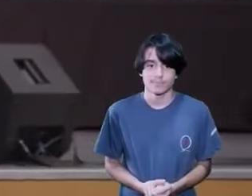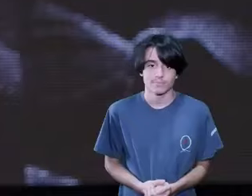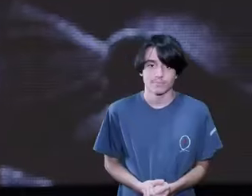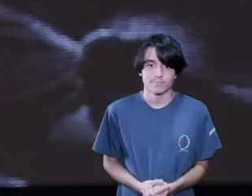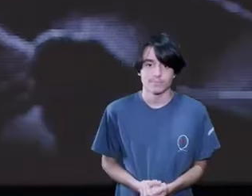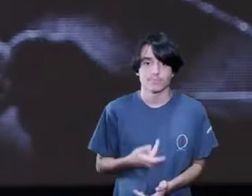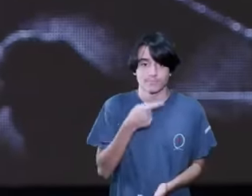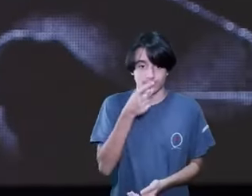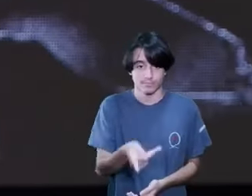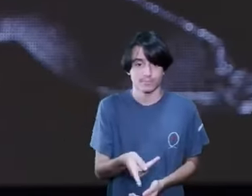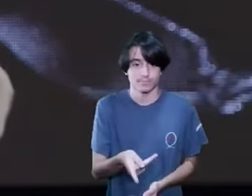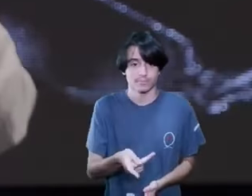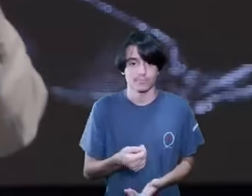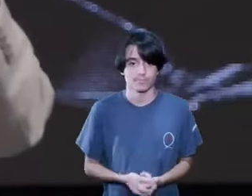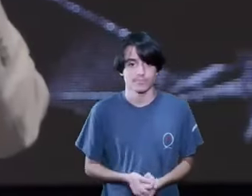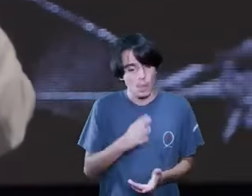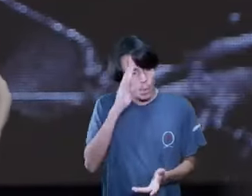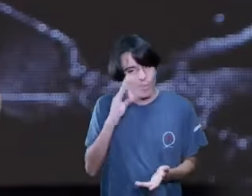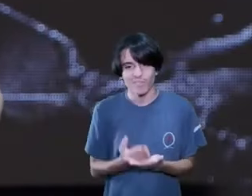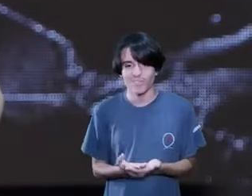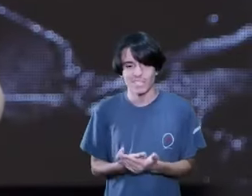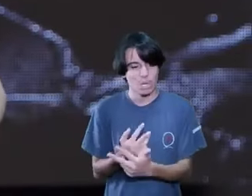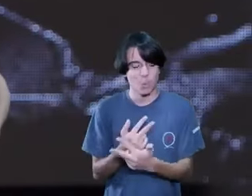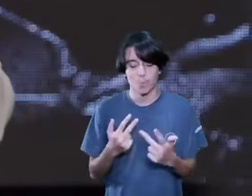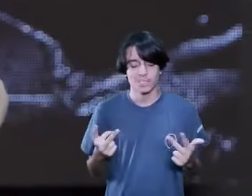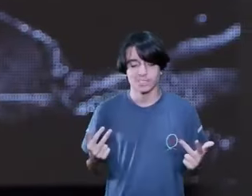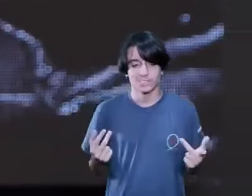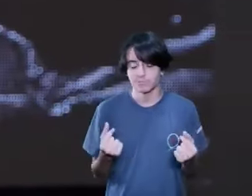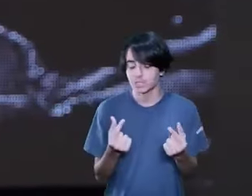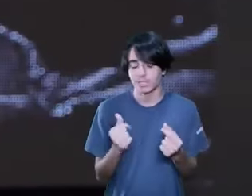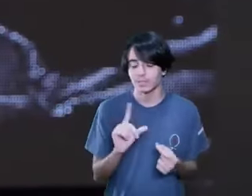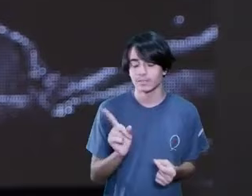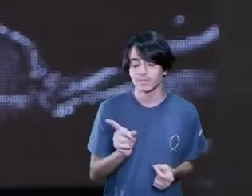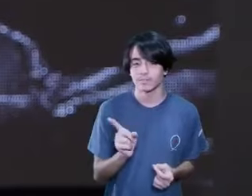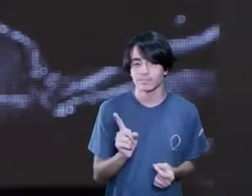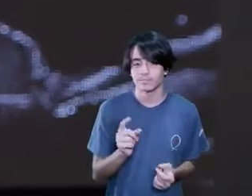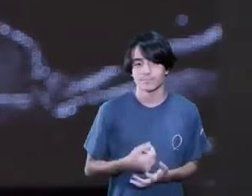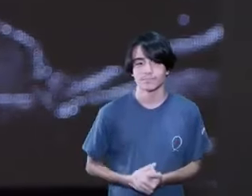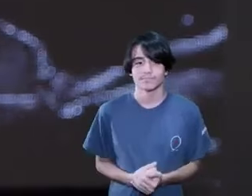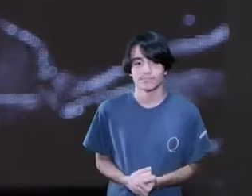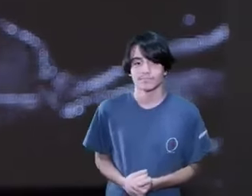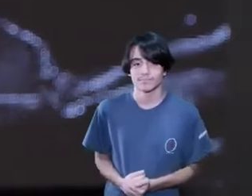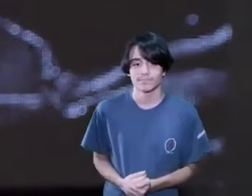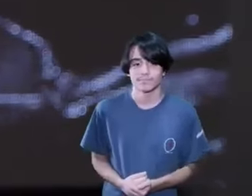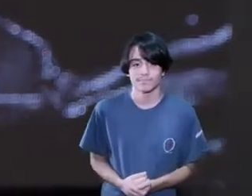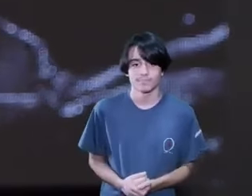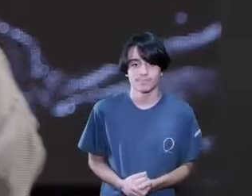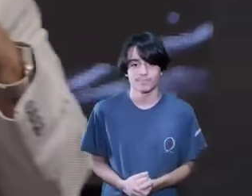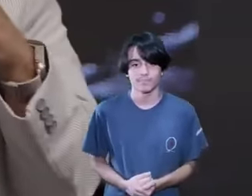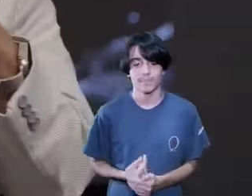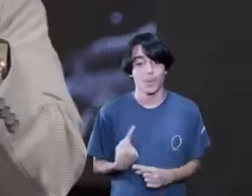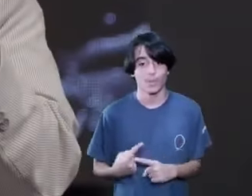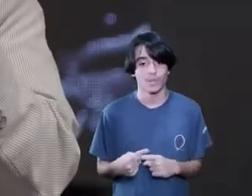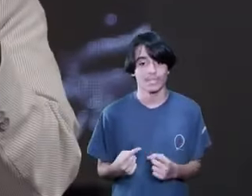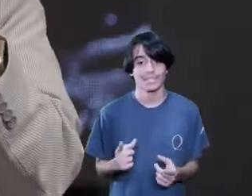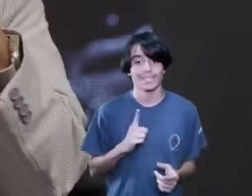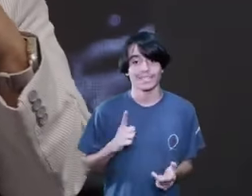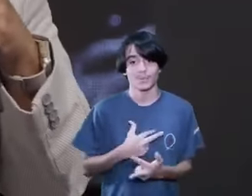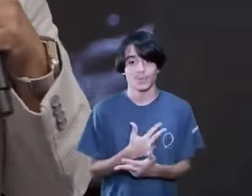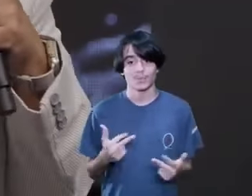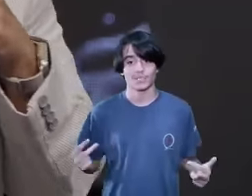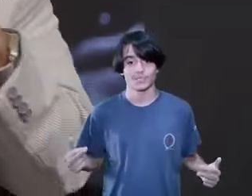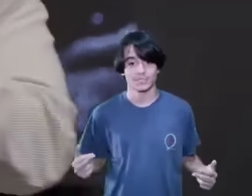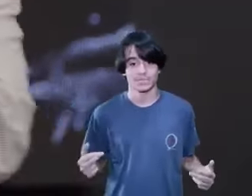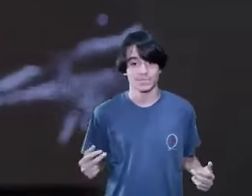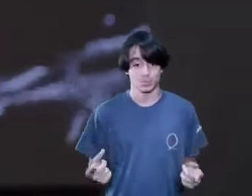lhe dizer: não confie em coisas. Não confie em riquezas. Porque há coisas que as